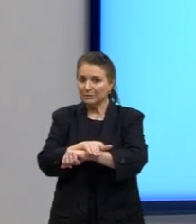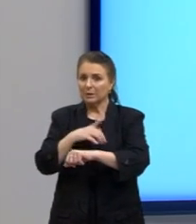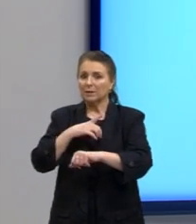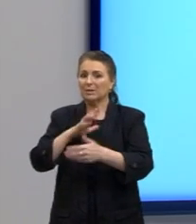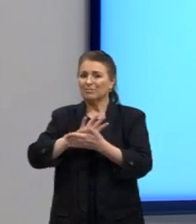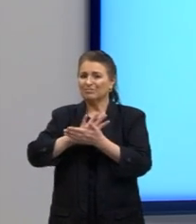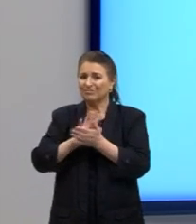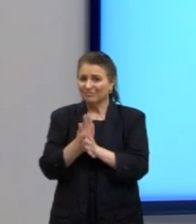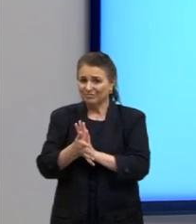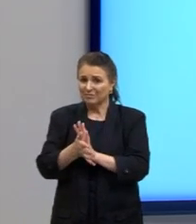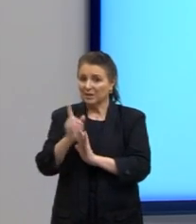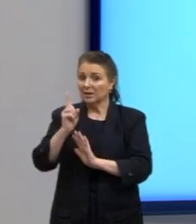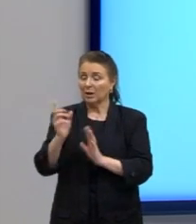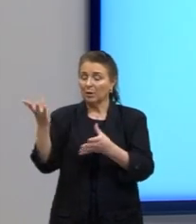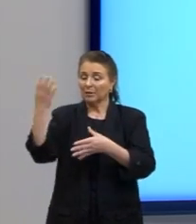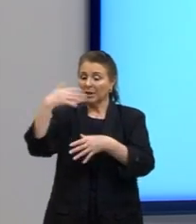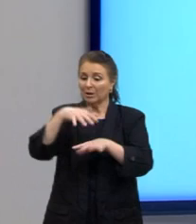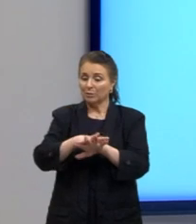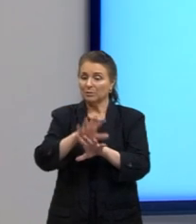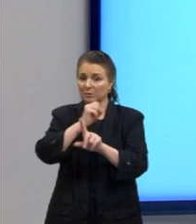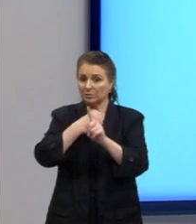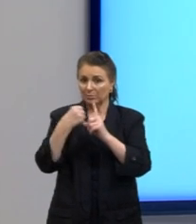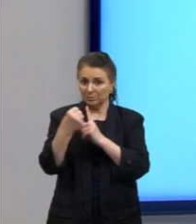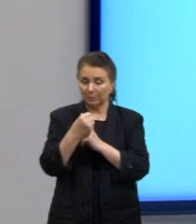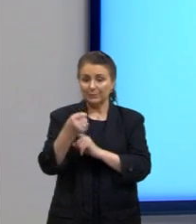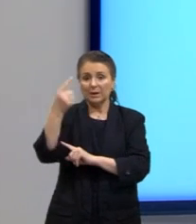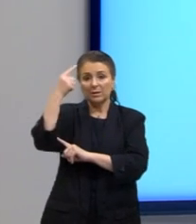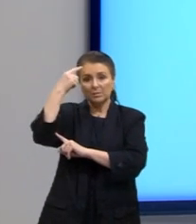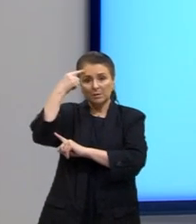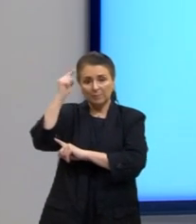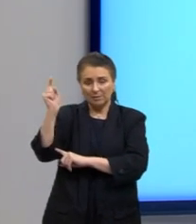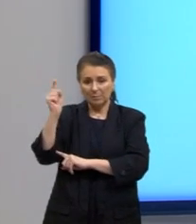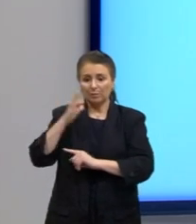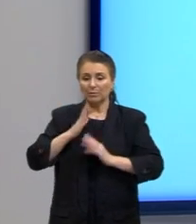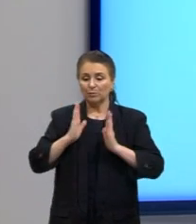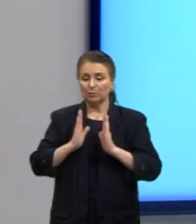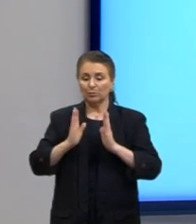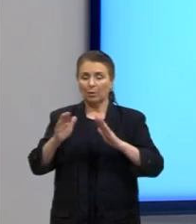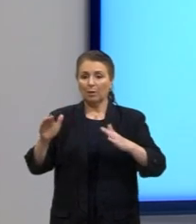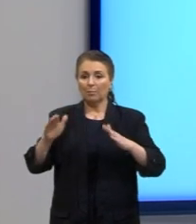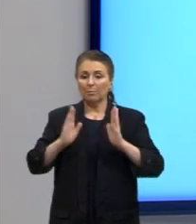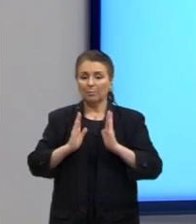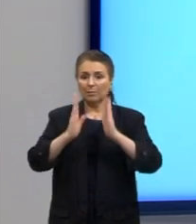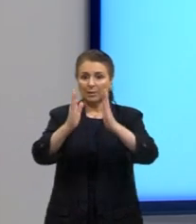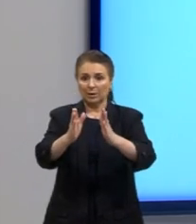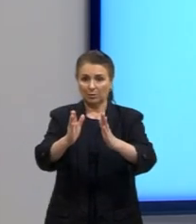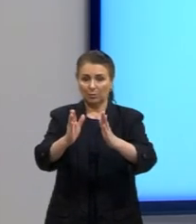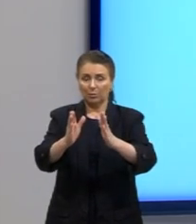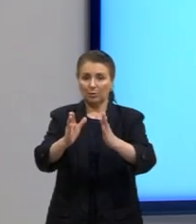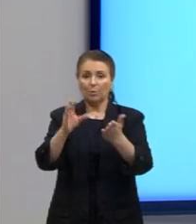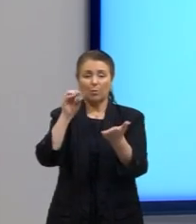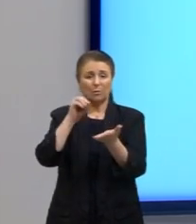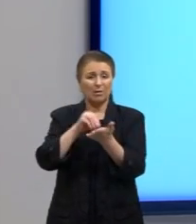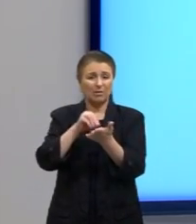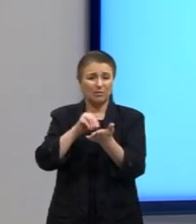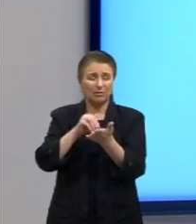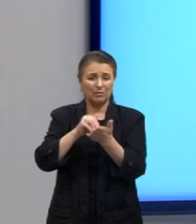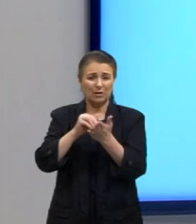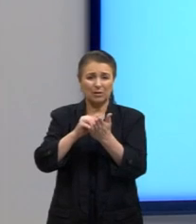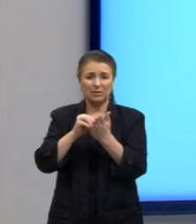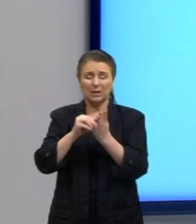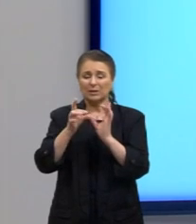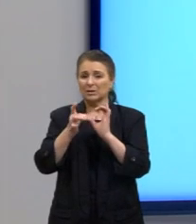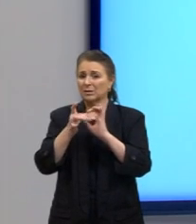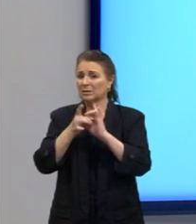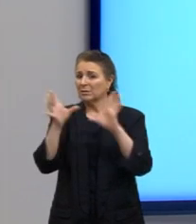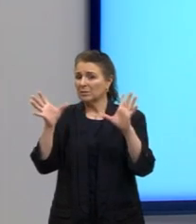Esse pensamento permite estabelecer um paralelo com a precária democratização do acesso ao cinema